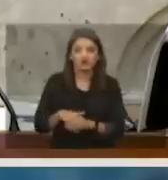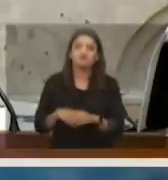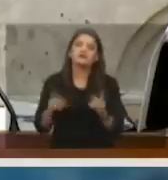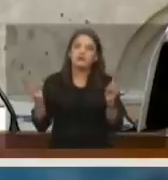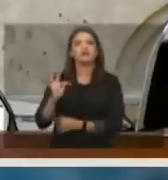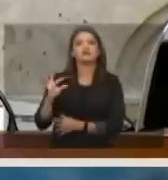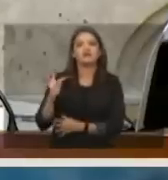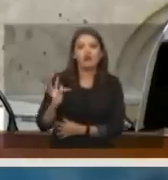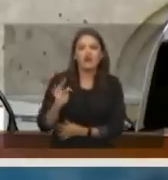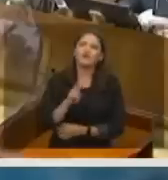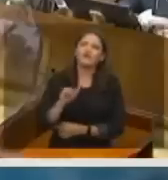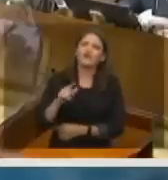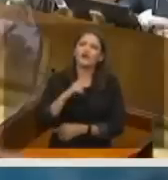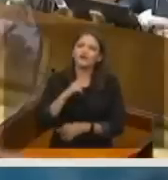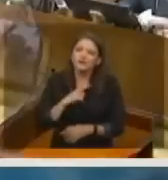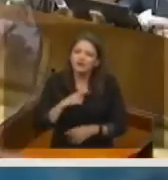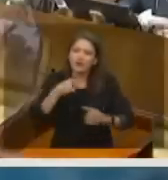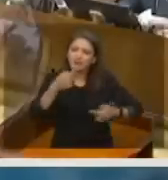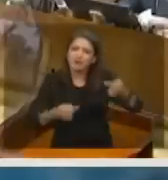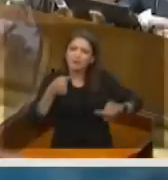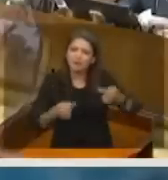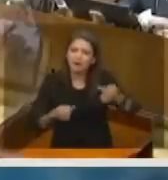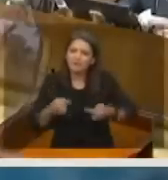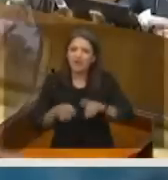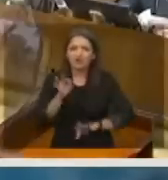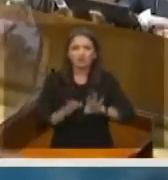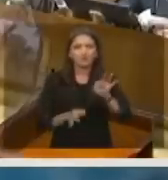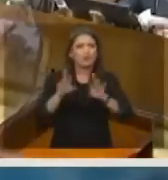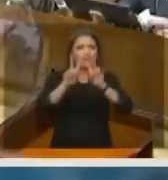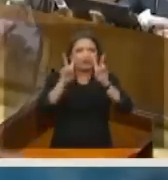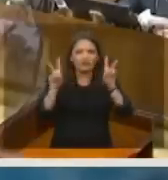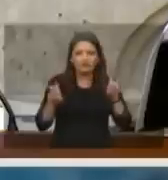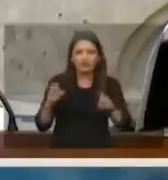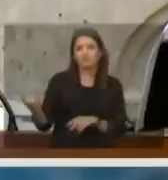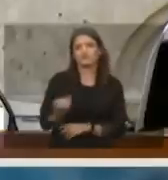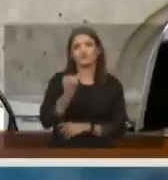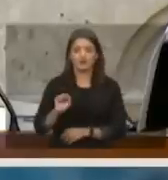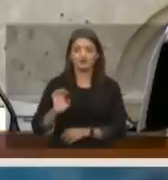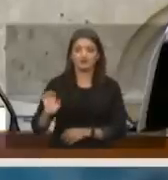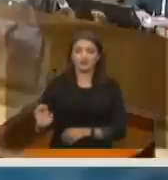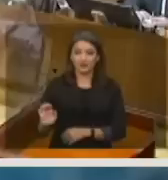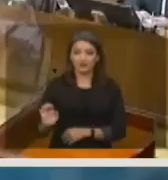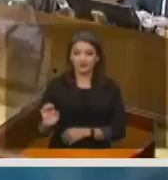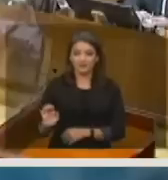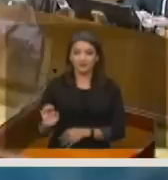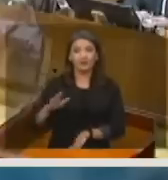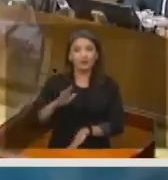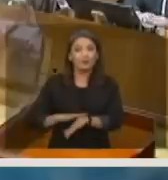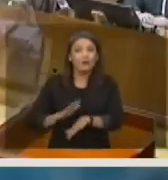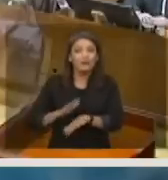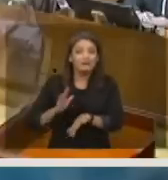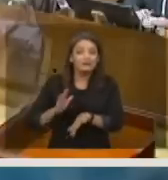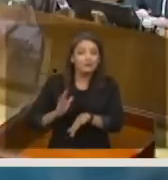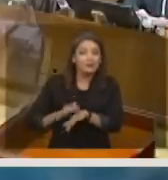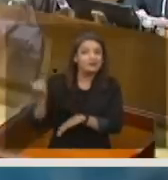que merece ser punido, aquele que praticou de fato a improbidade, e há essa separação, ou seja, a lei afrouxa ou não? É uma lei